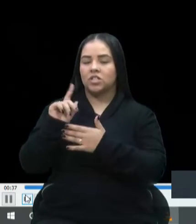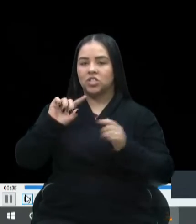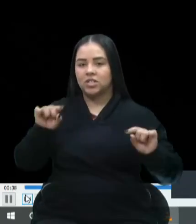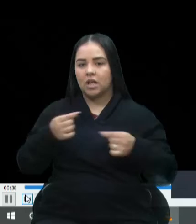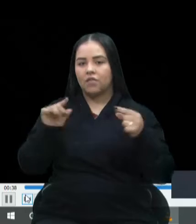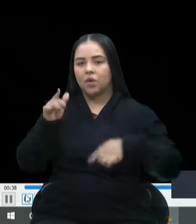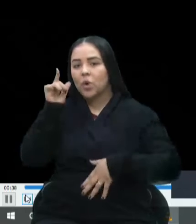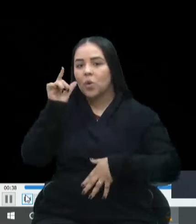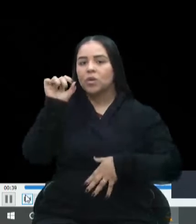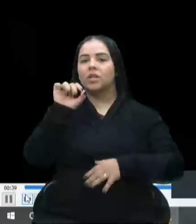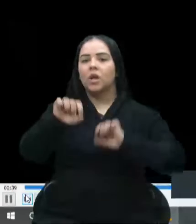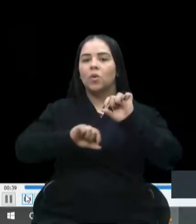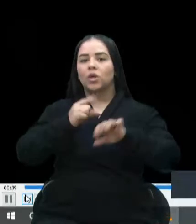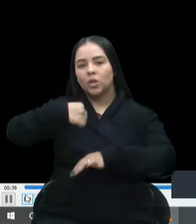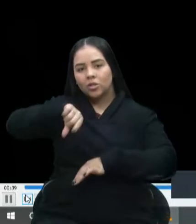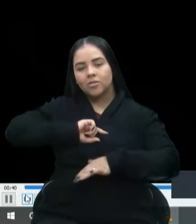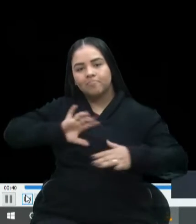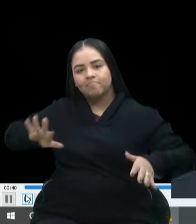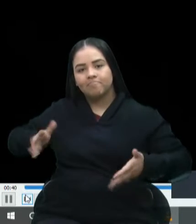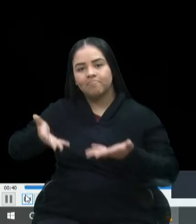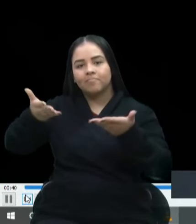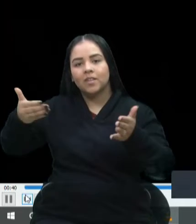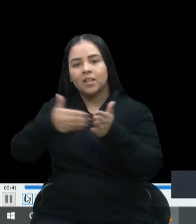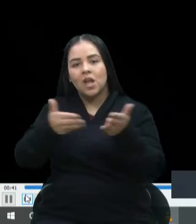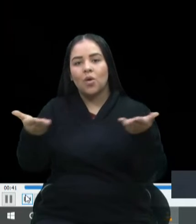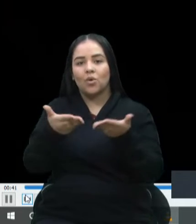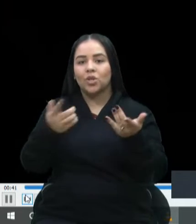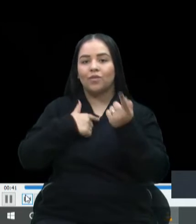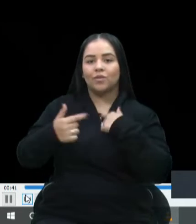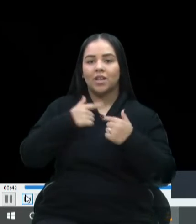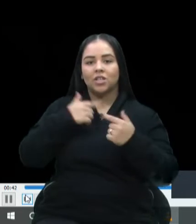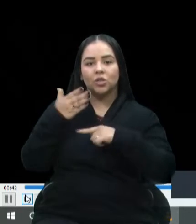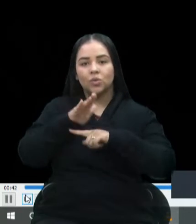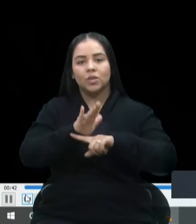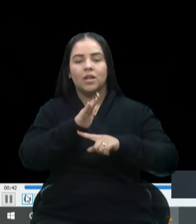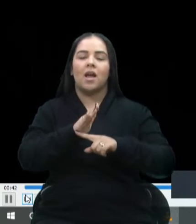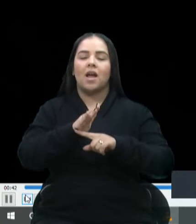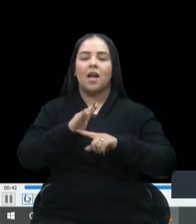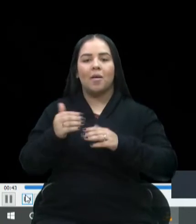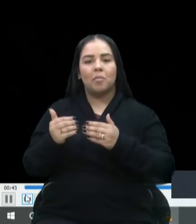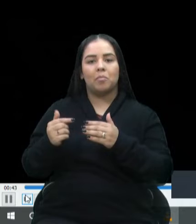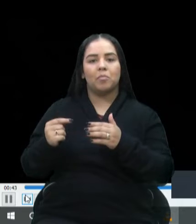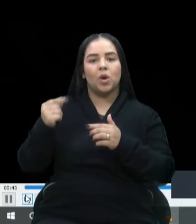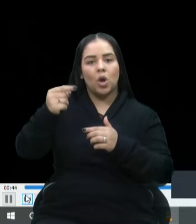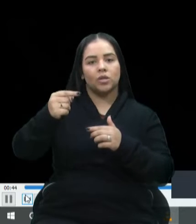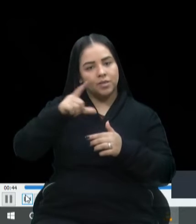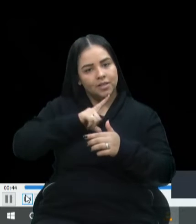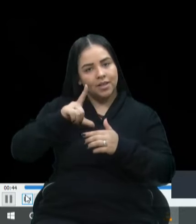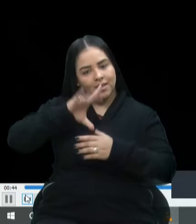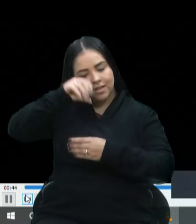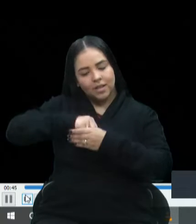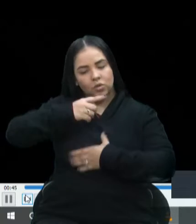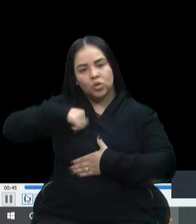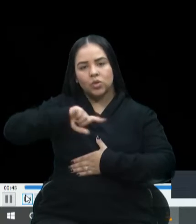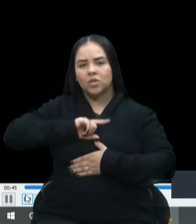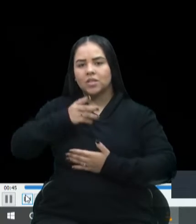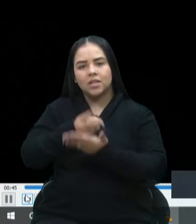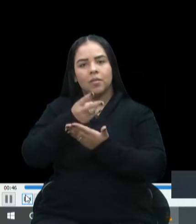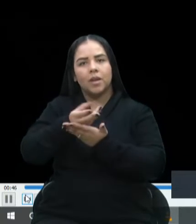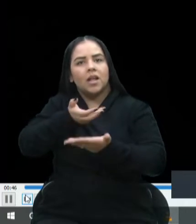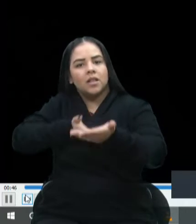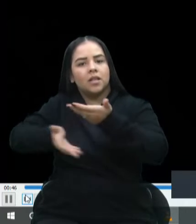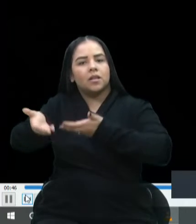até hoje. A vontade de ajudar o próximo está em nossa origem, sempre buscando um atendimento qualificado e humanizado